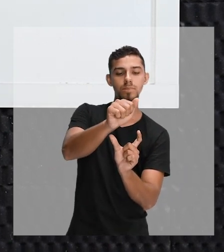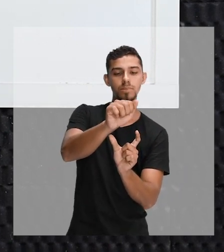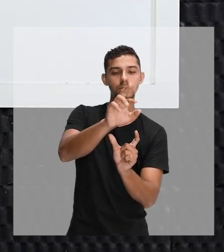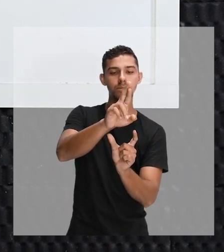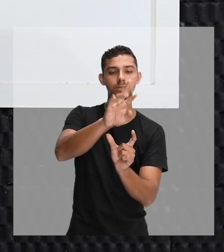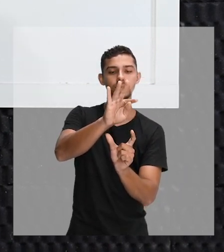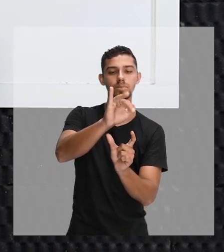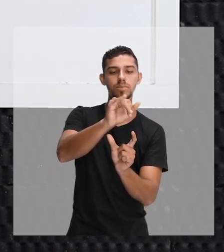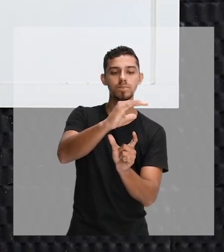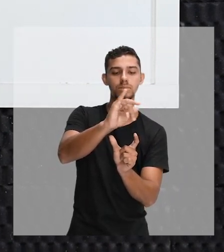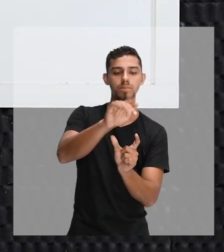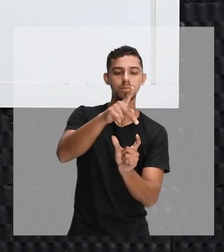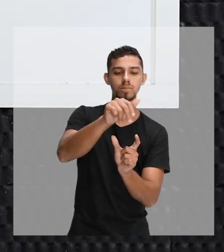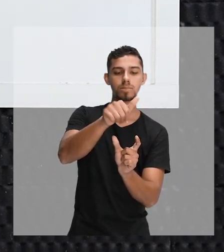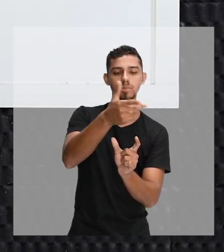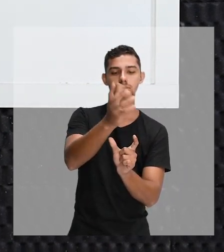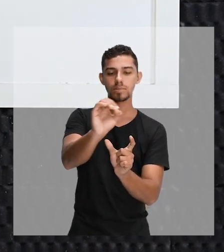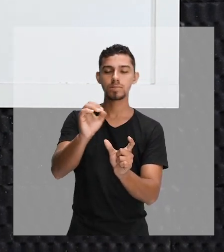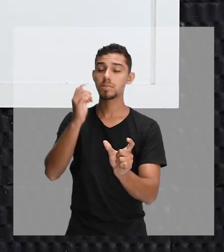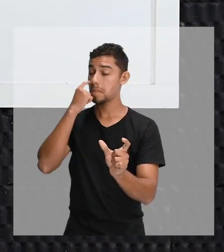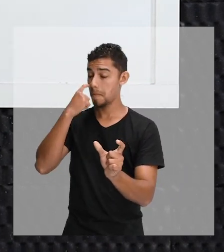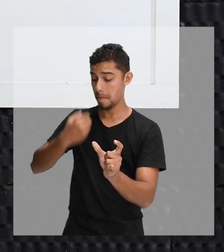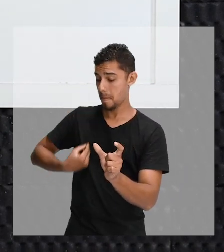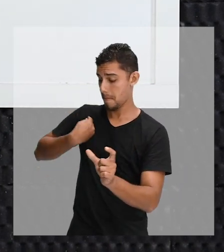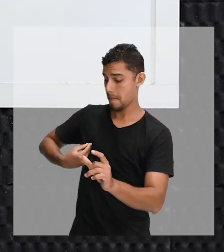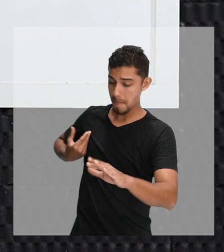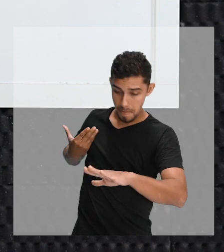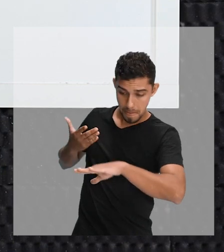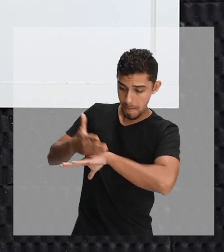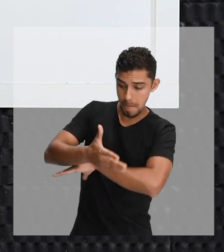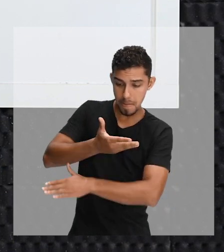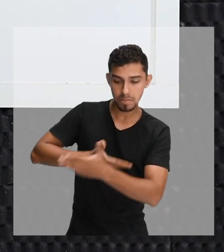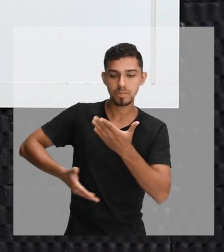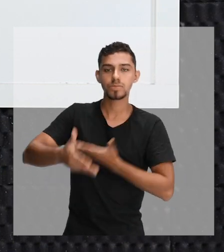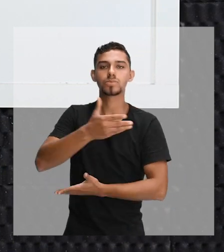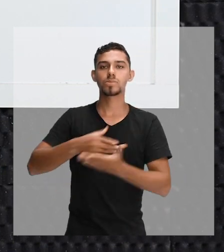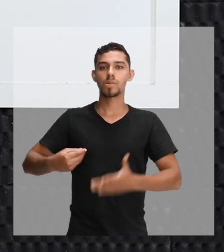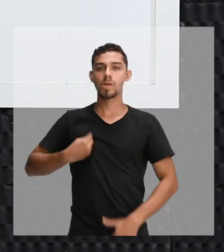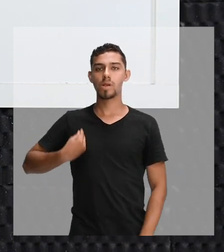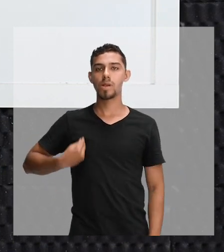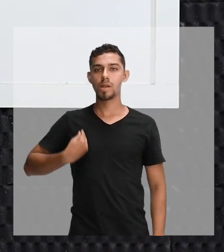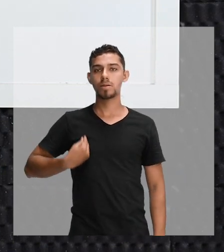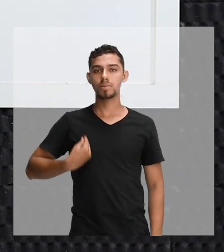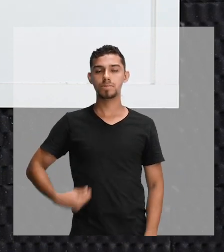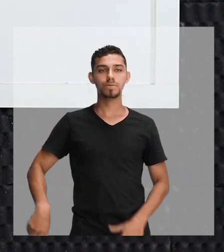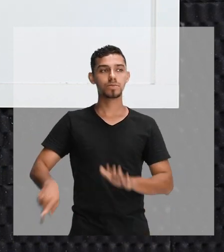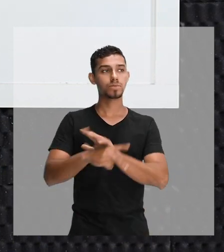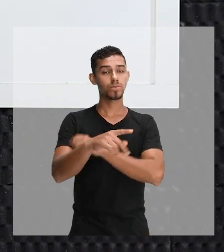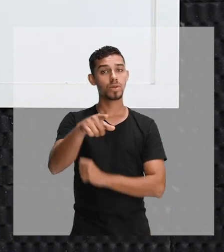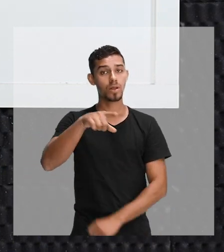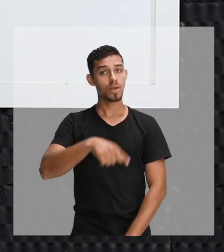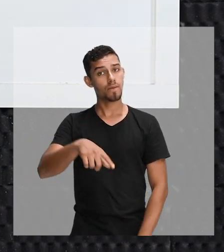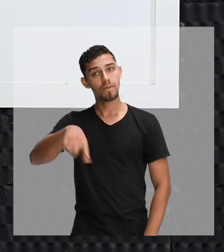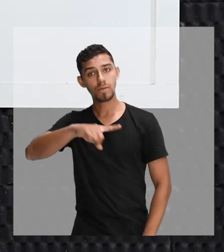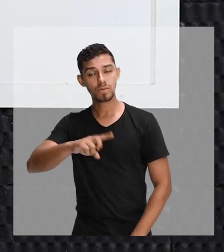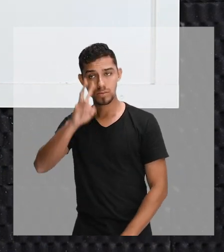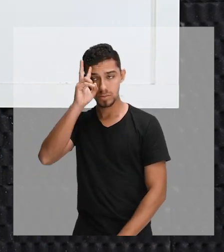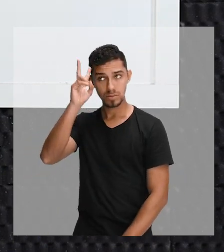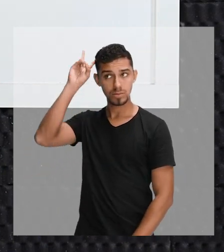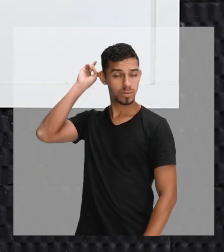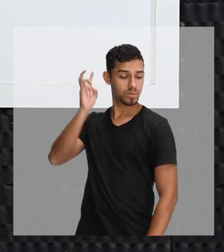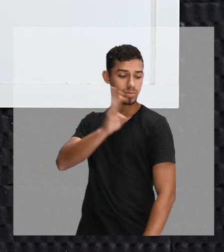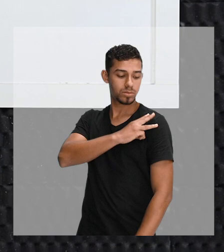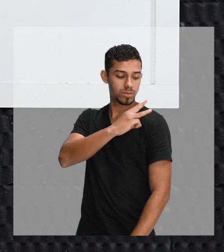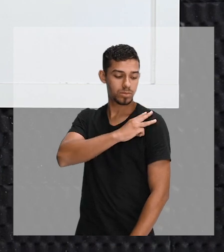participação. Olha só, uma dica importante para vocês. Nos nossos vestibulares em geral, você que é terceiranista, presta